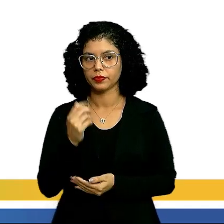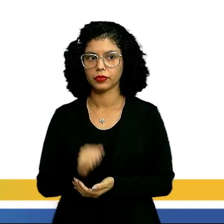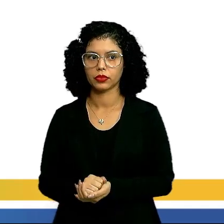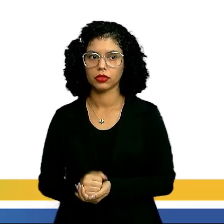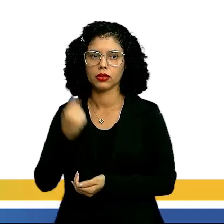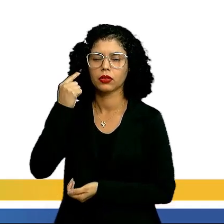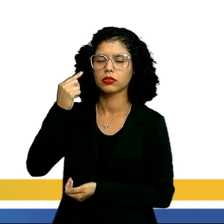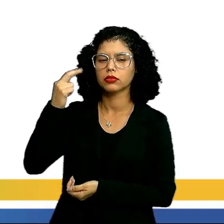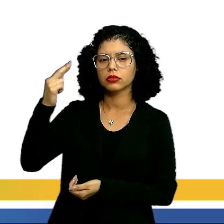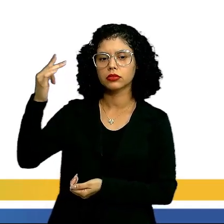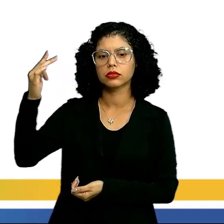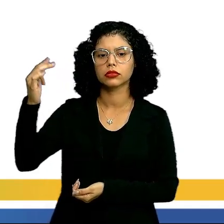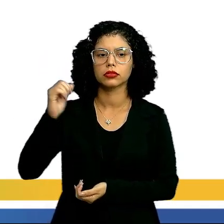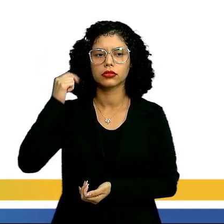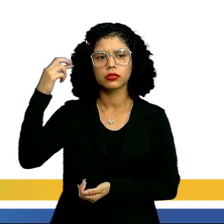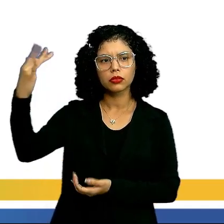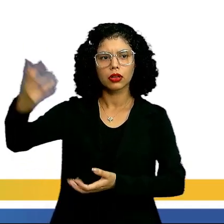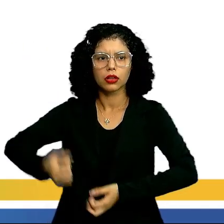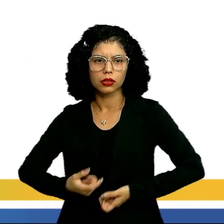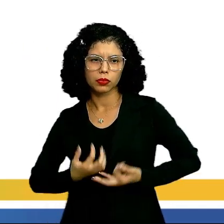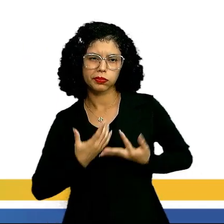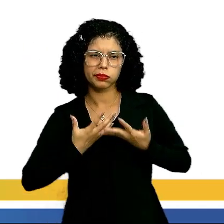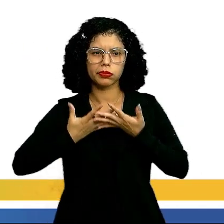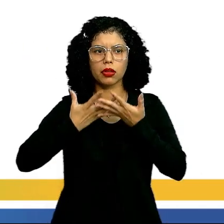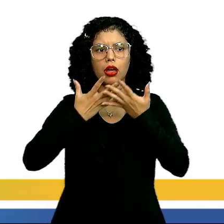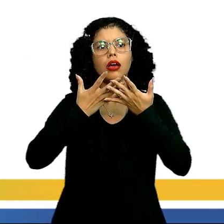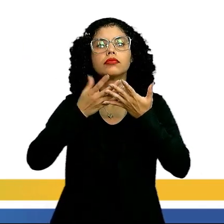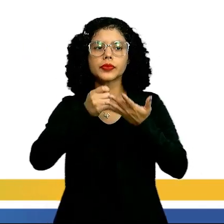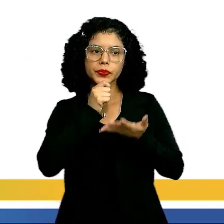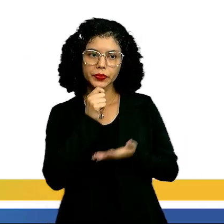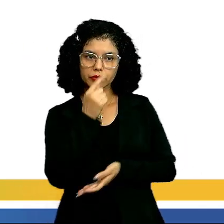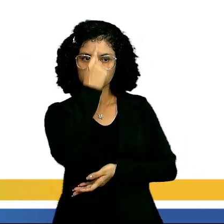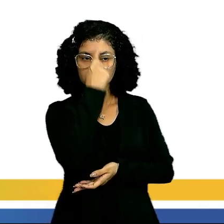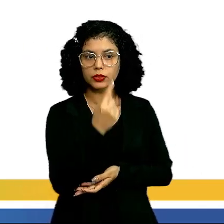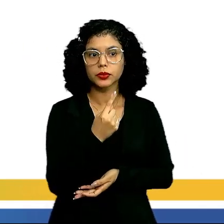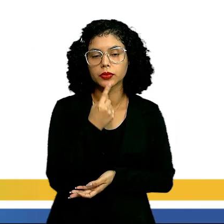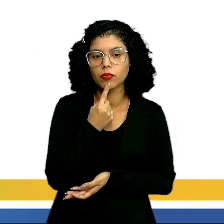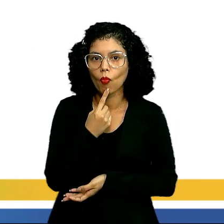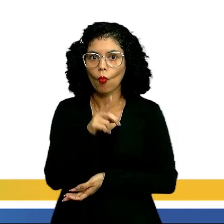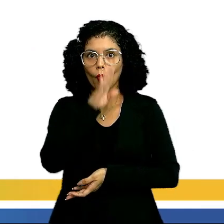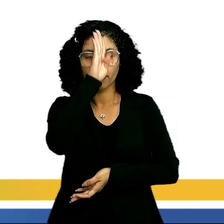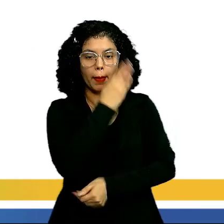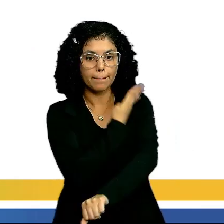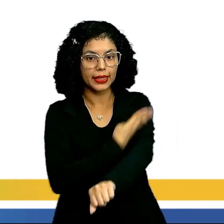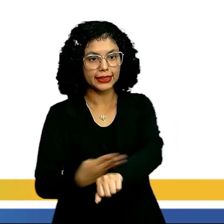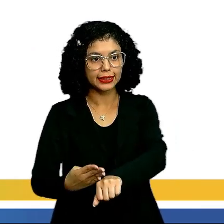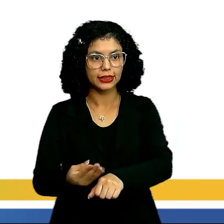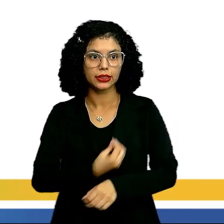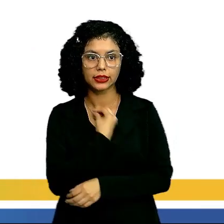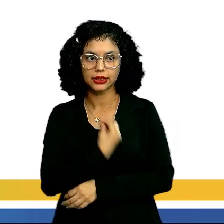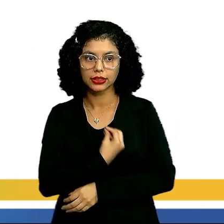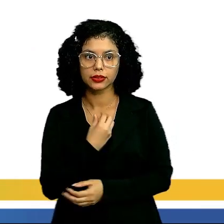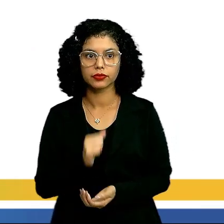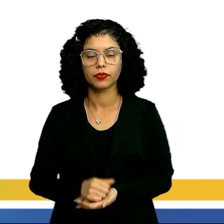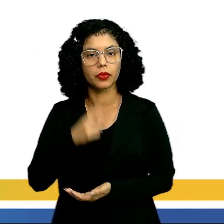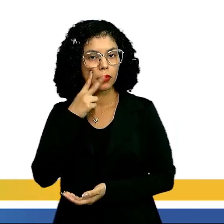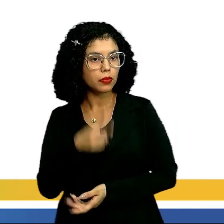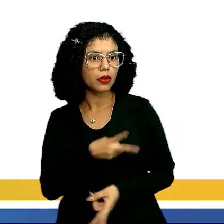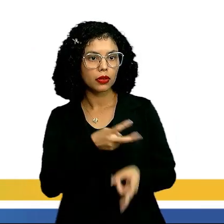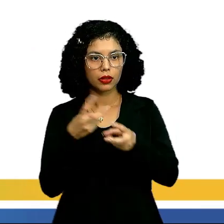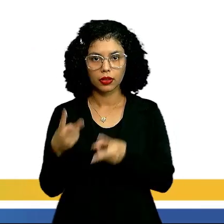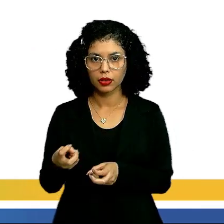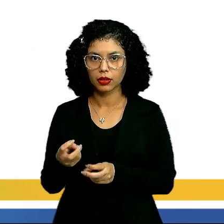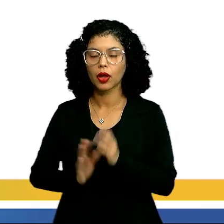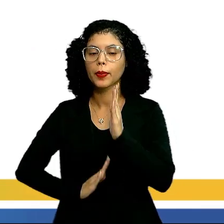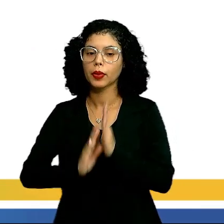assim: no delírio da ardente mocidade, por tua imagem pálida vivi. Então, observa aí o